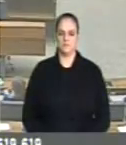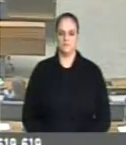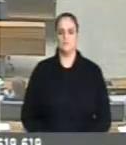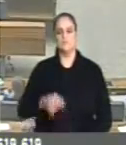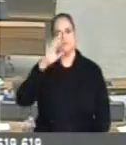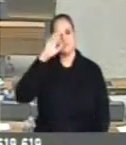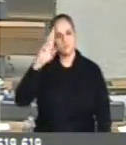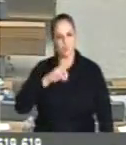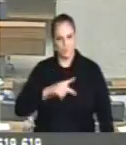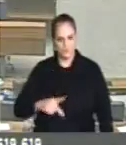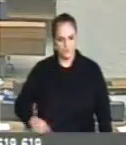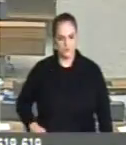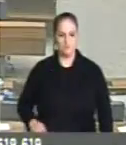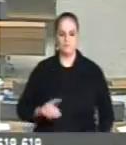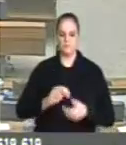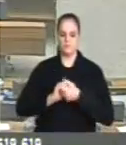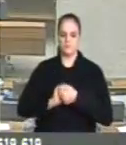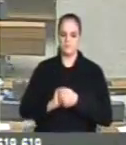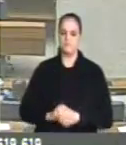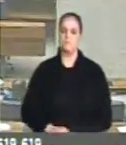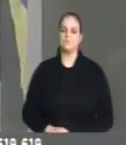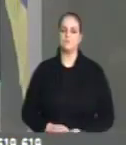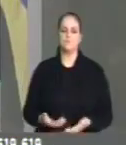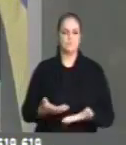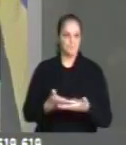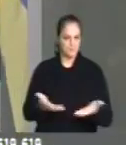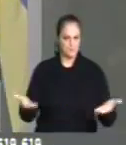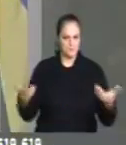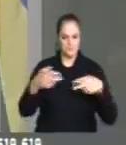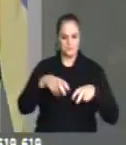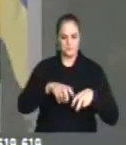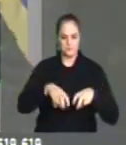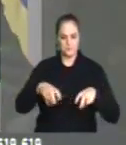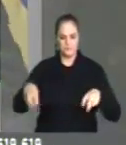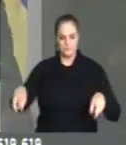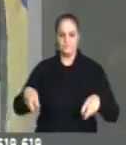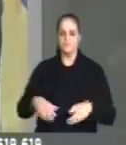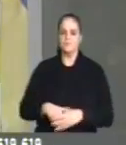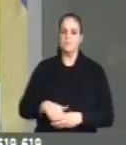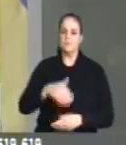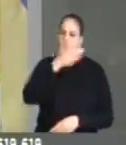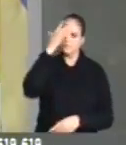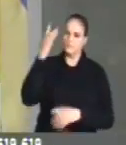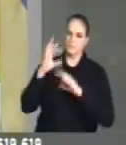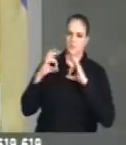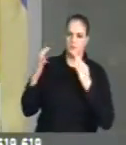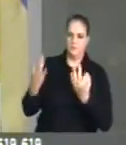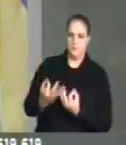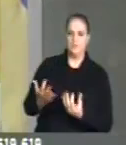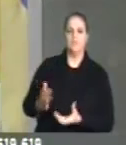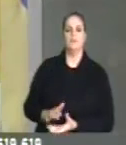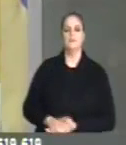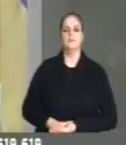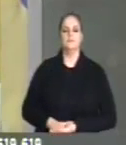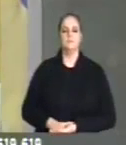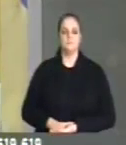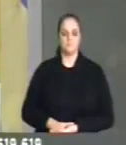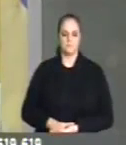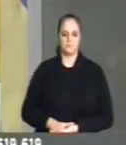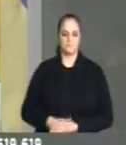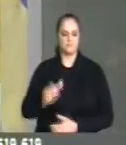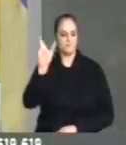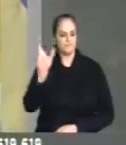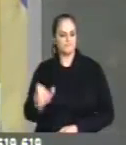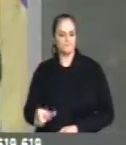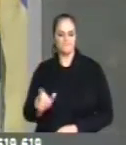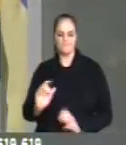Senhor presidente, senhores membros da mesa, familiares do digno homem público,